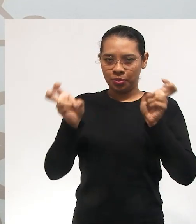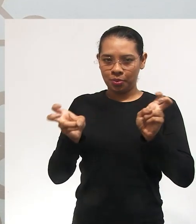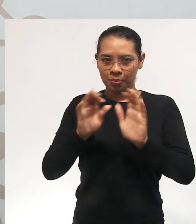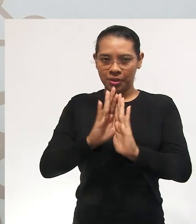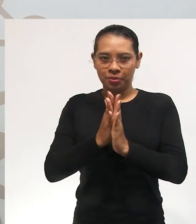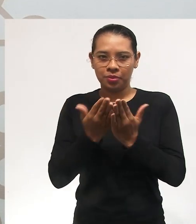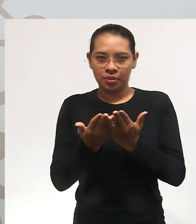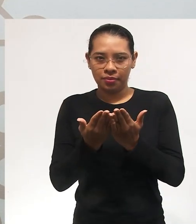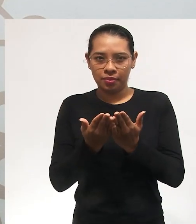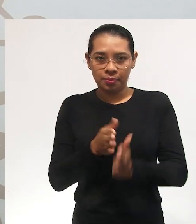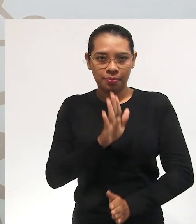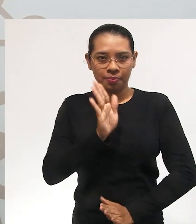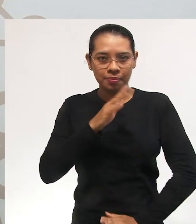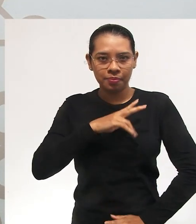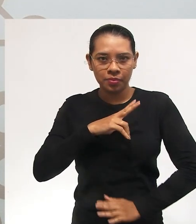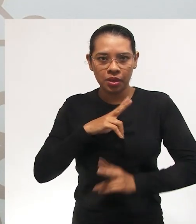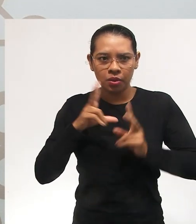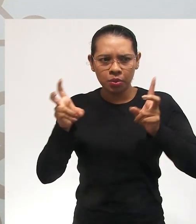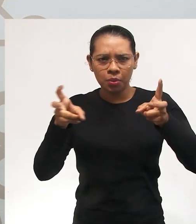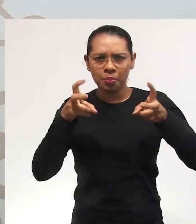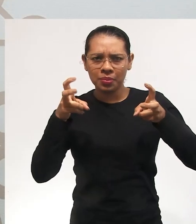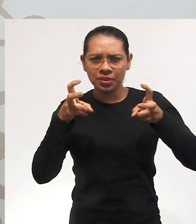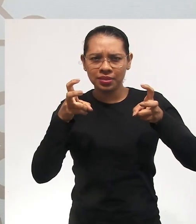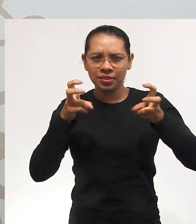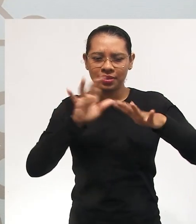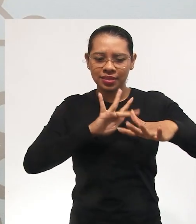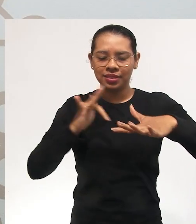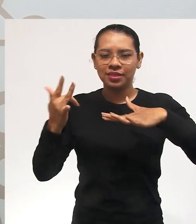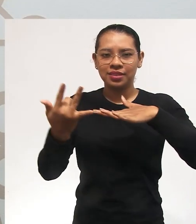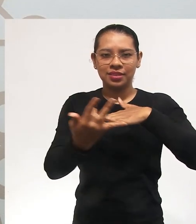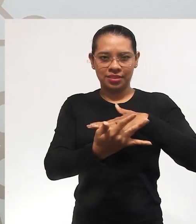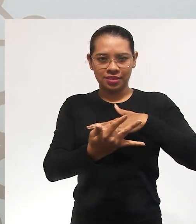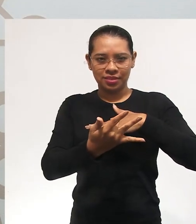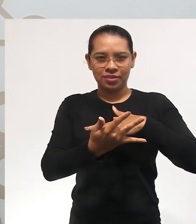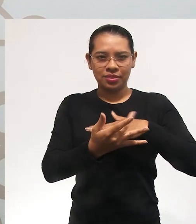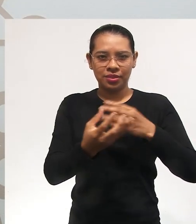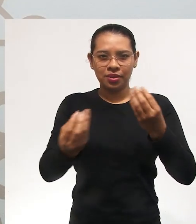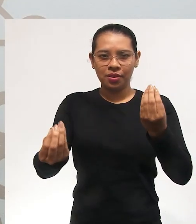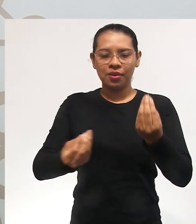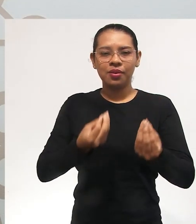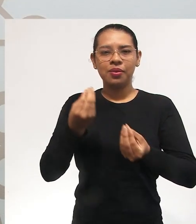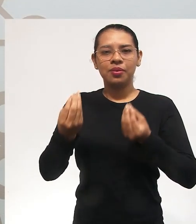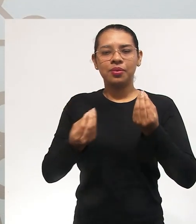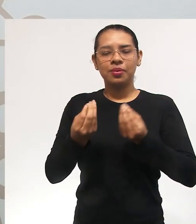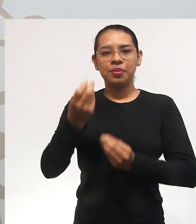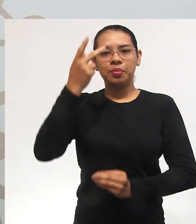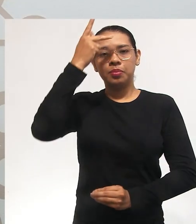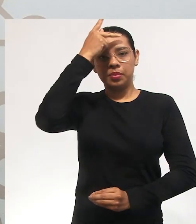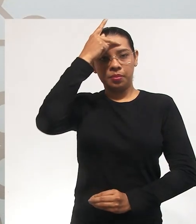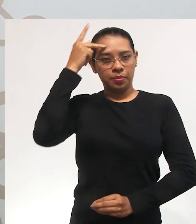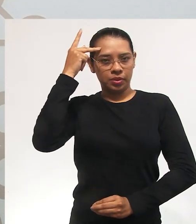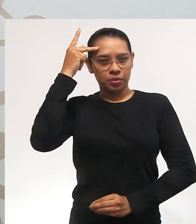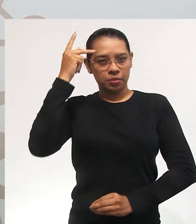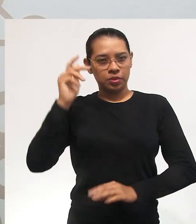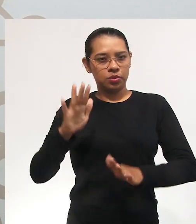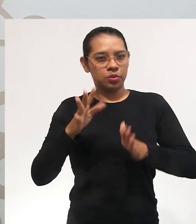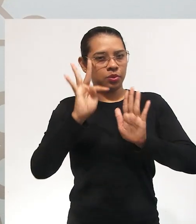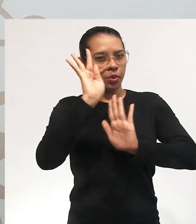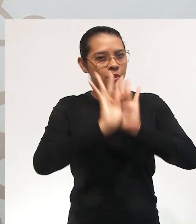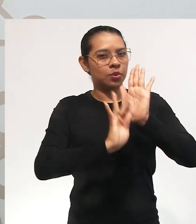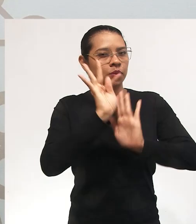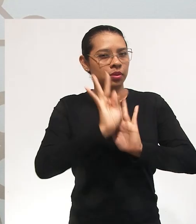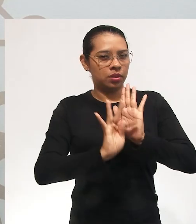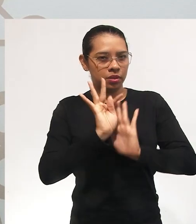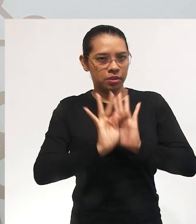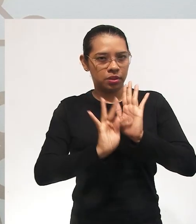me chamado a atenção nas redes sociais, né? Como as pessoas, a partir de um texto, aí vem a